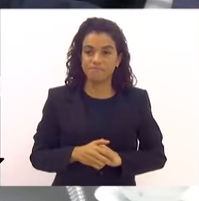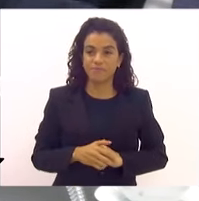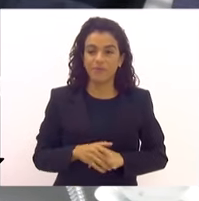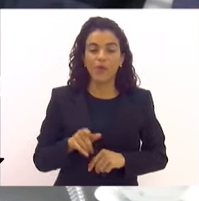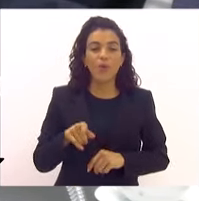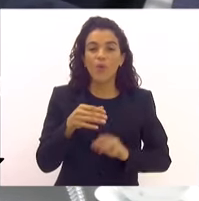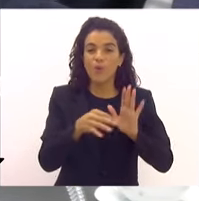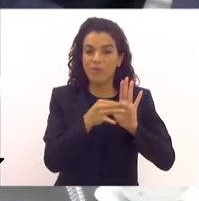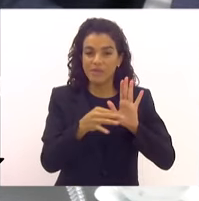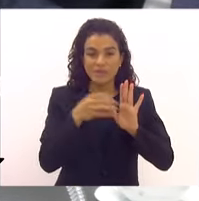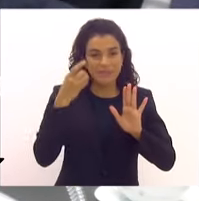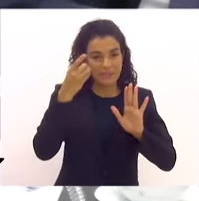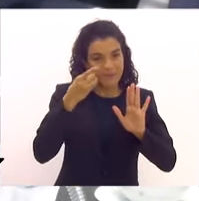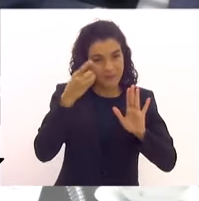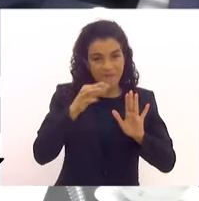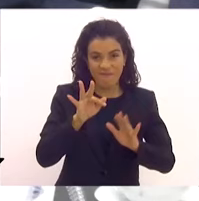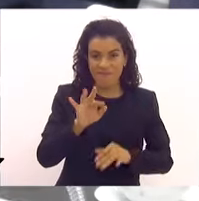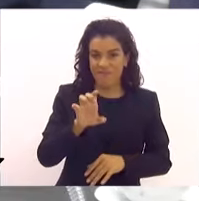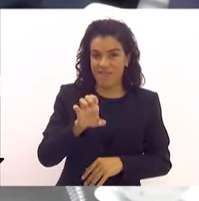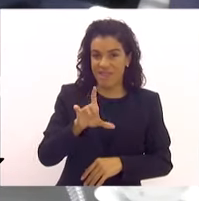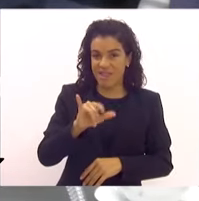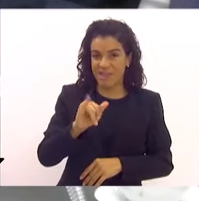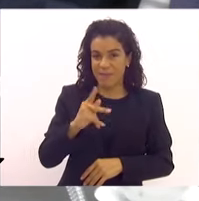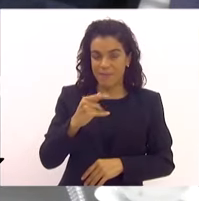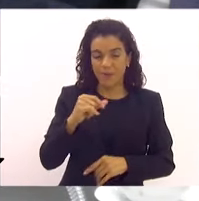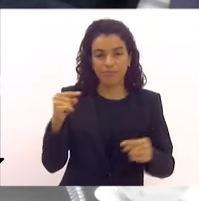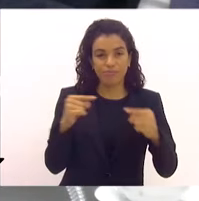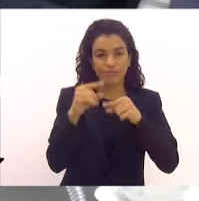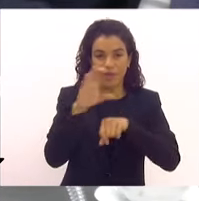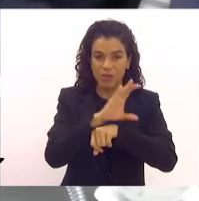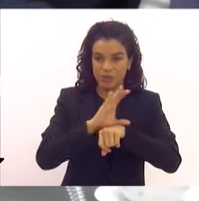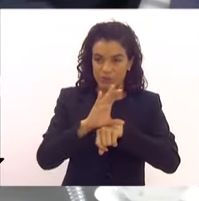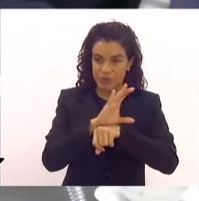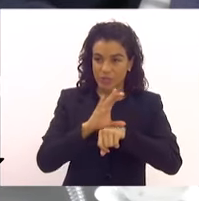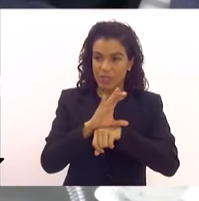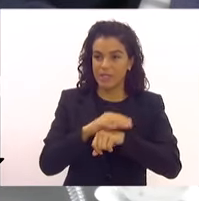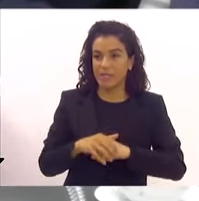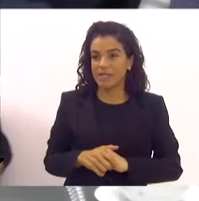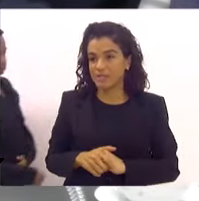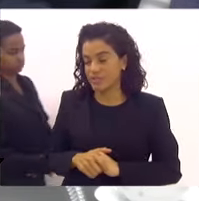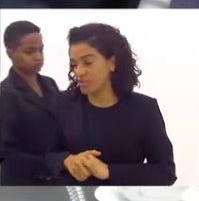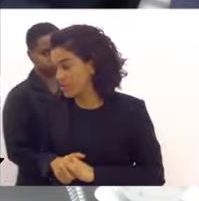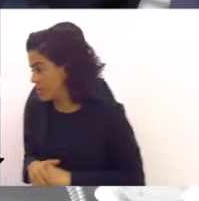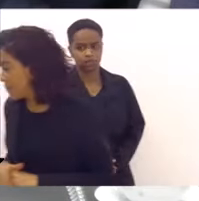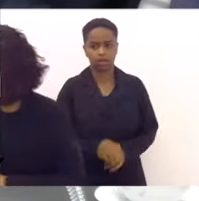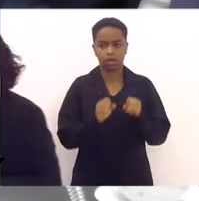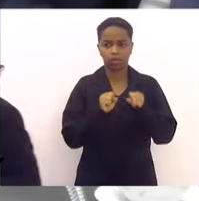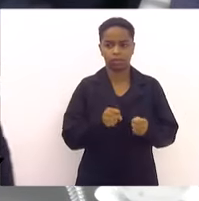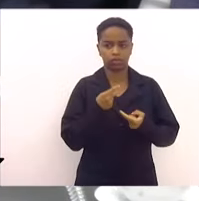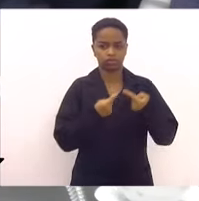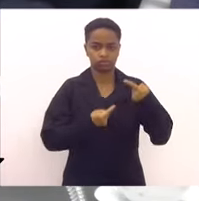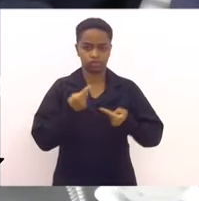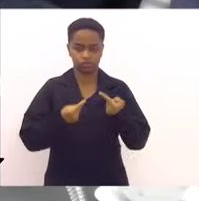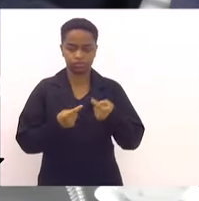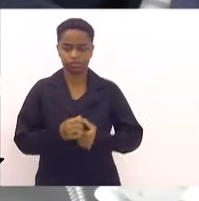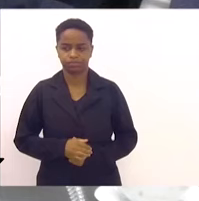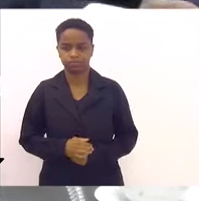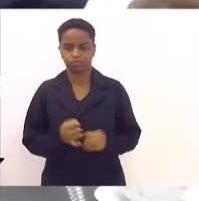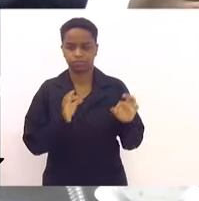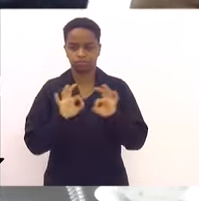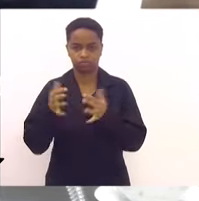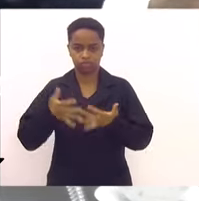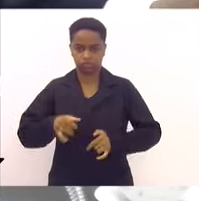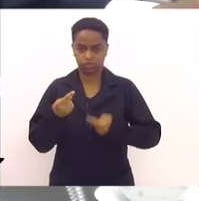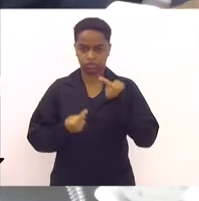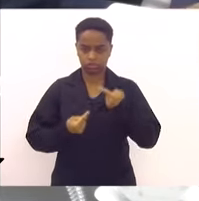O parecer do deputado Filipinho Raves foi pela constitucionalidade. Em discussão. Não havendo quem